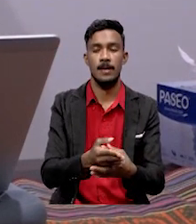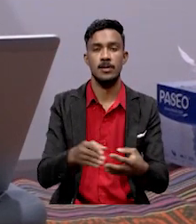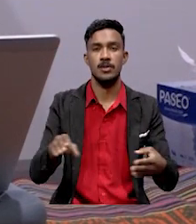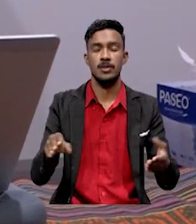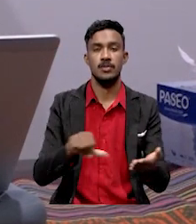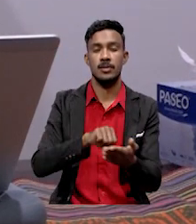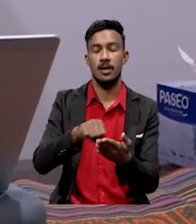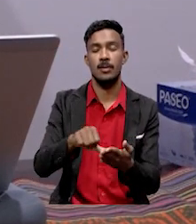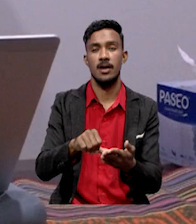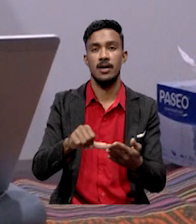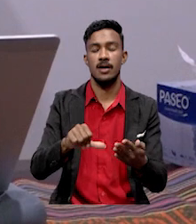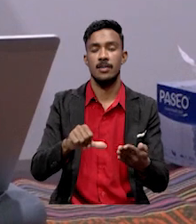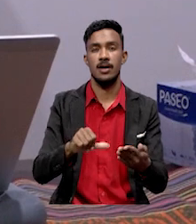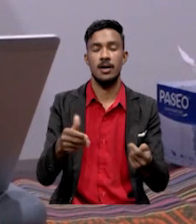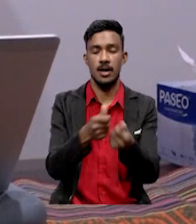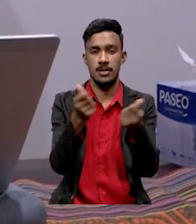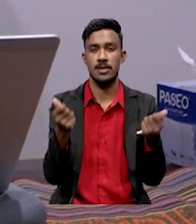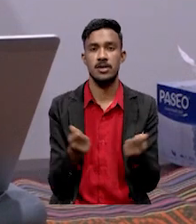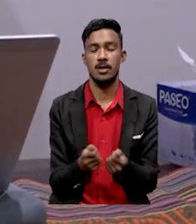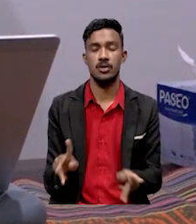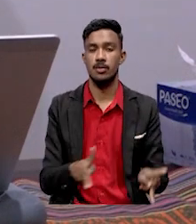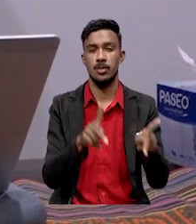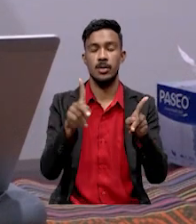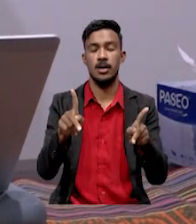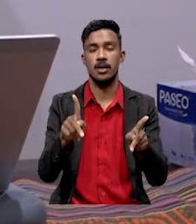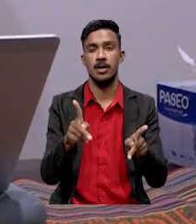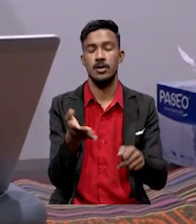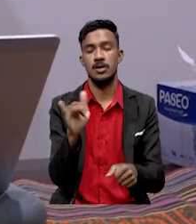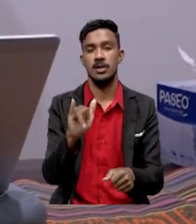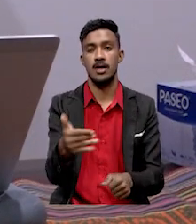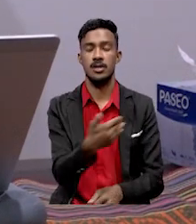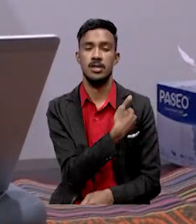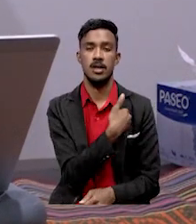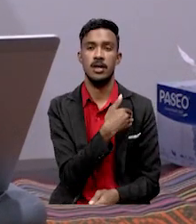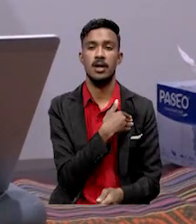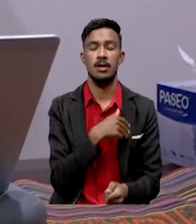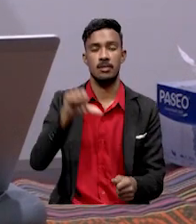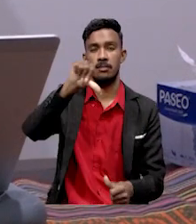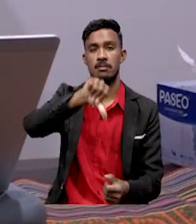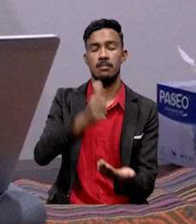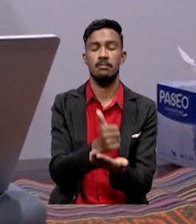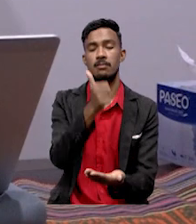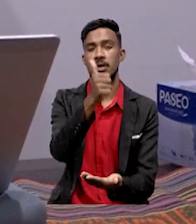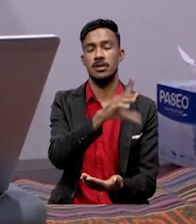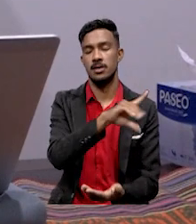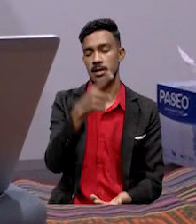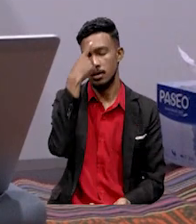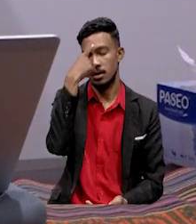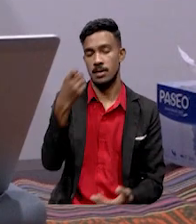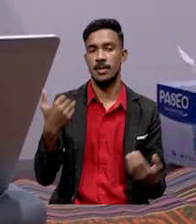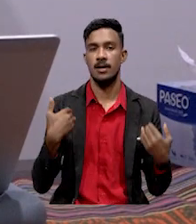iha administração pública nini e sira consegue passa tamba iha